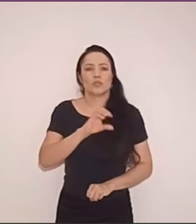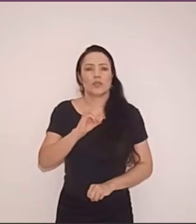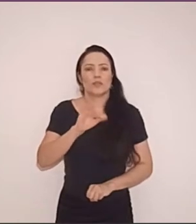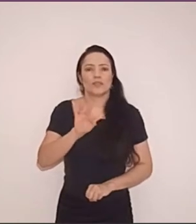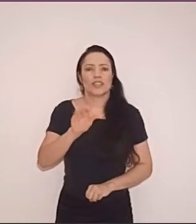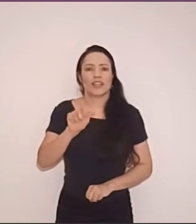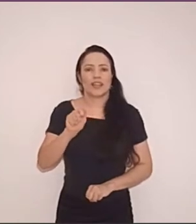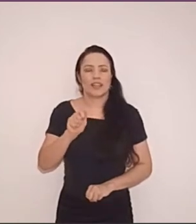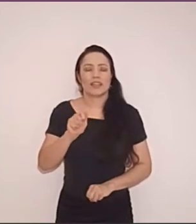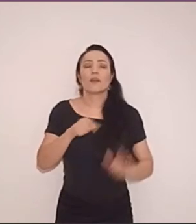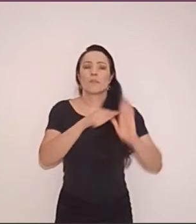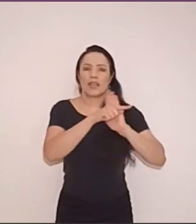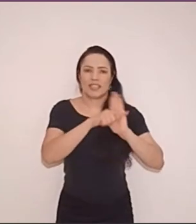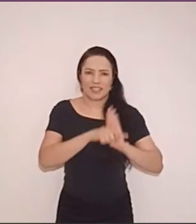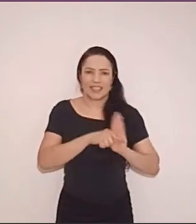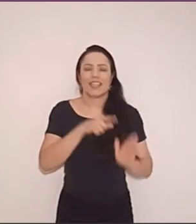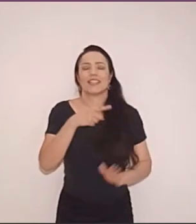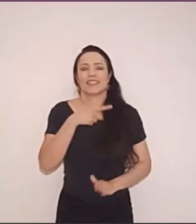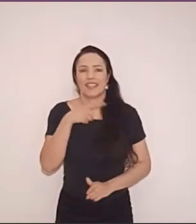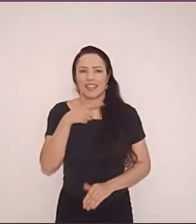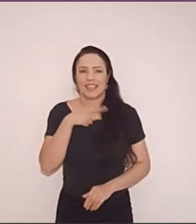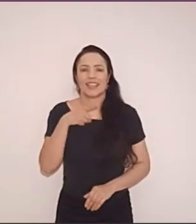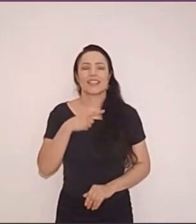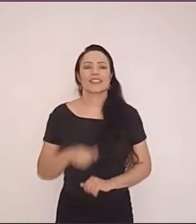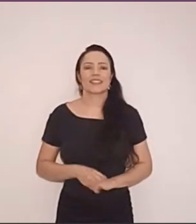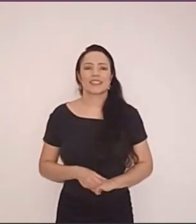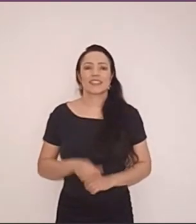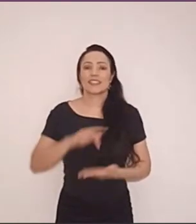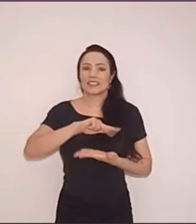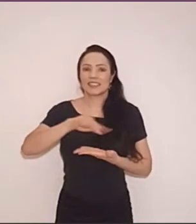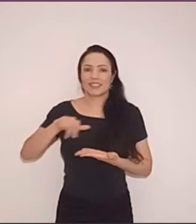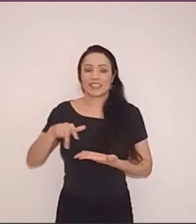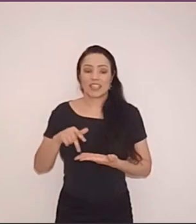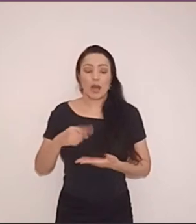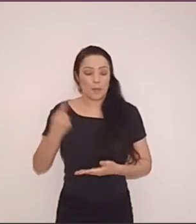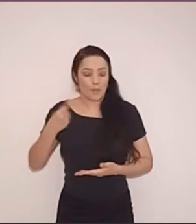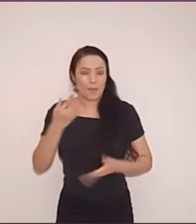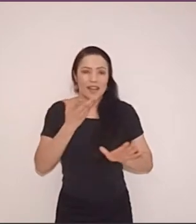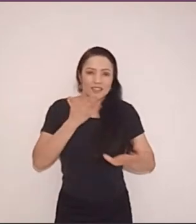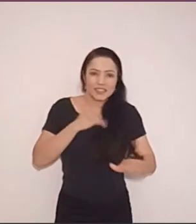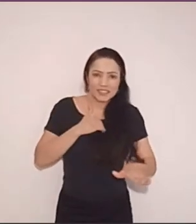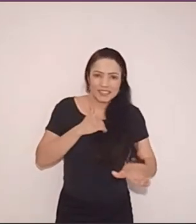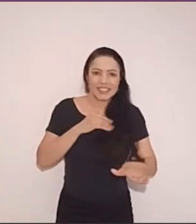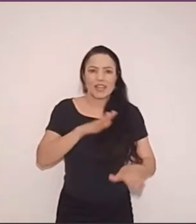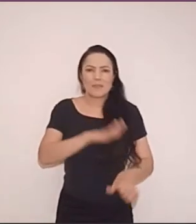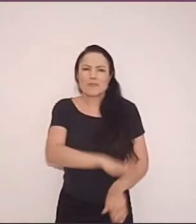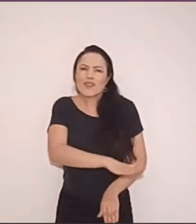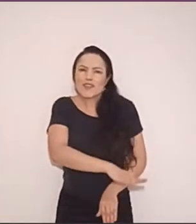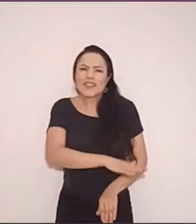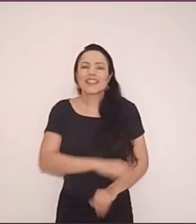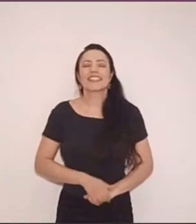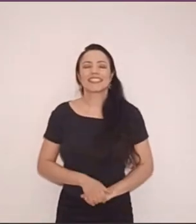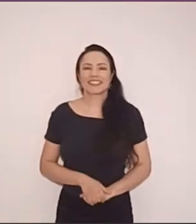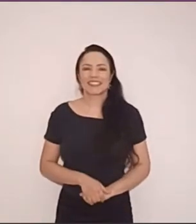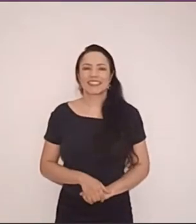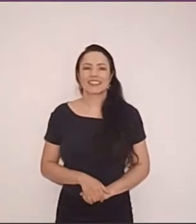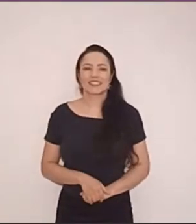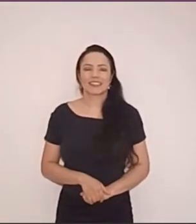envolvido com projetos de pesquisa que envolve a primeira infância que envolve infâncias